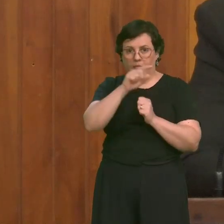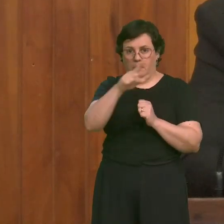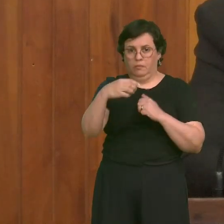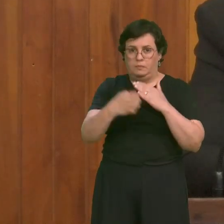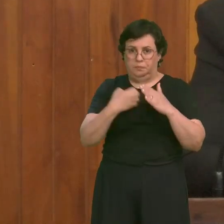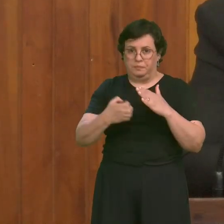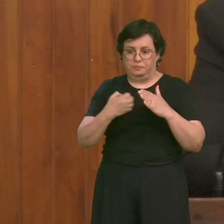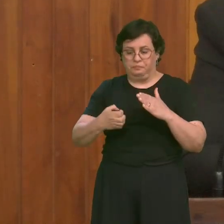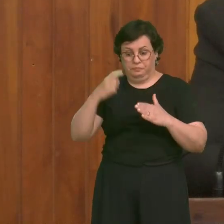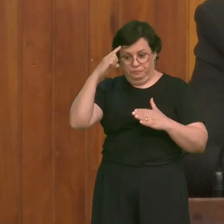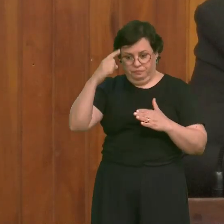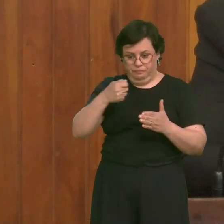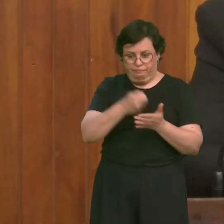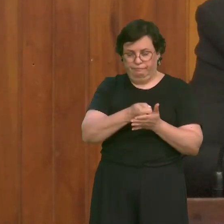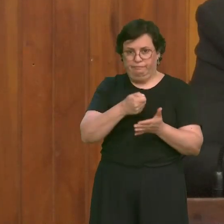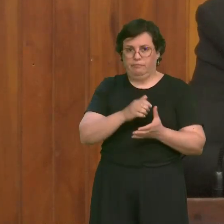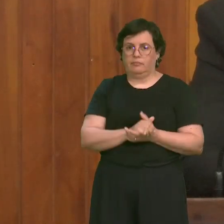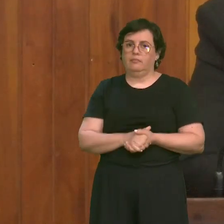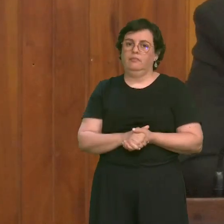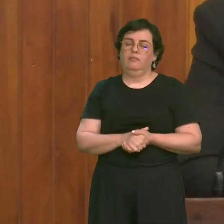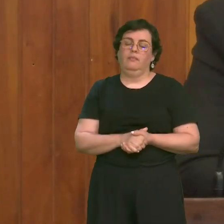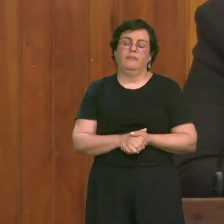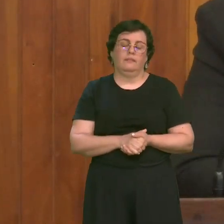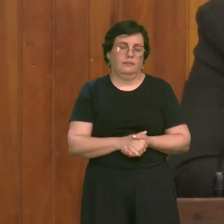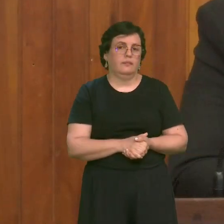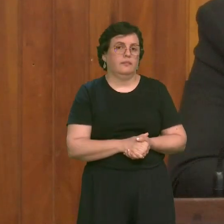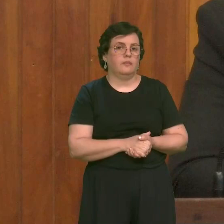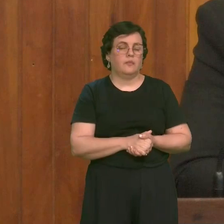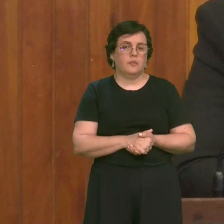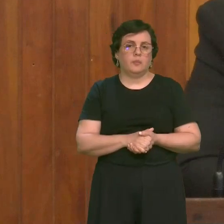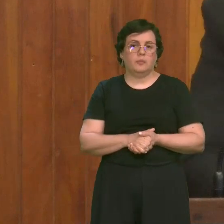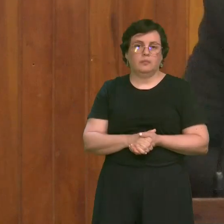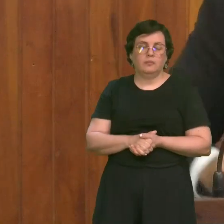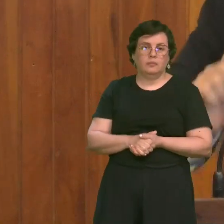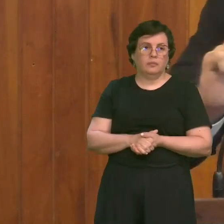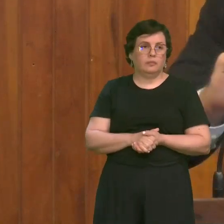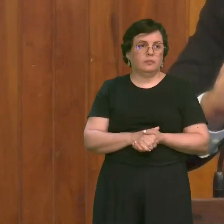emendas impositivas no mínimo no mínimo